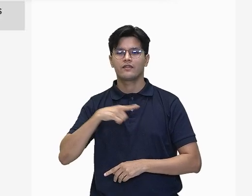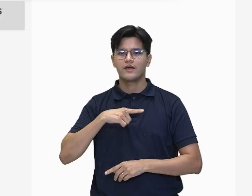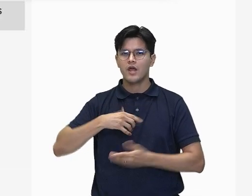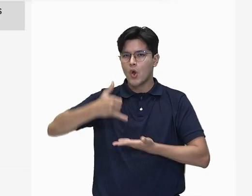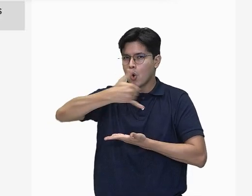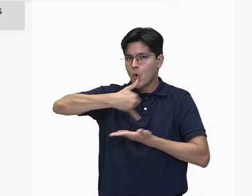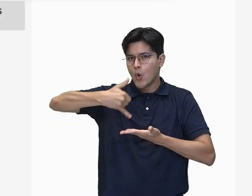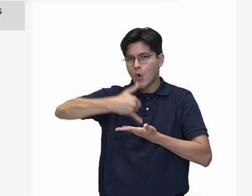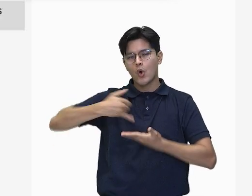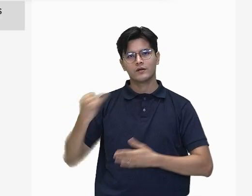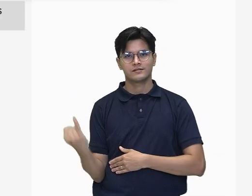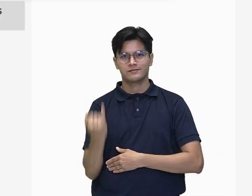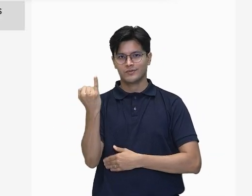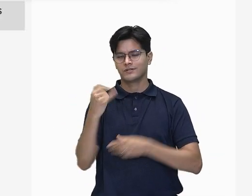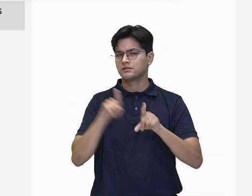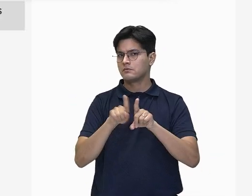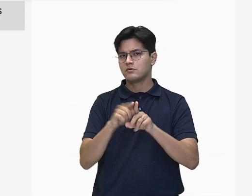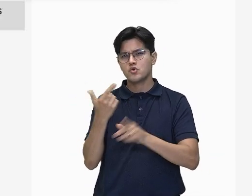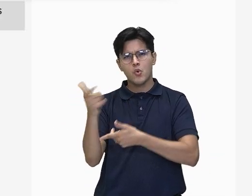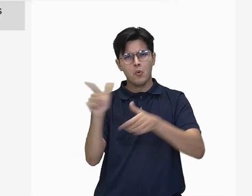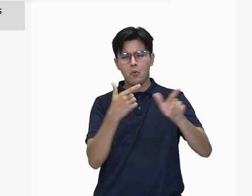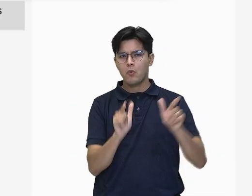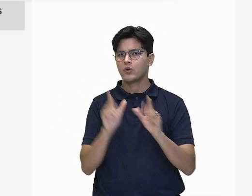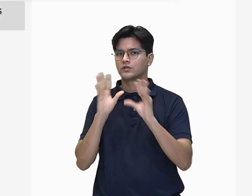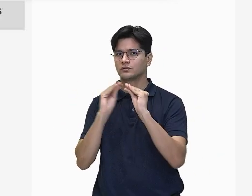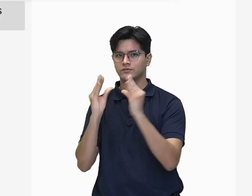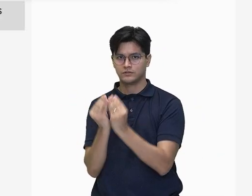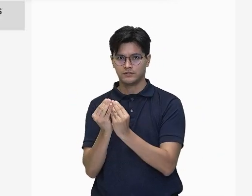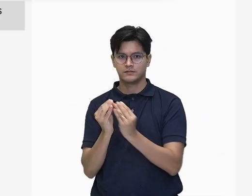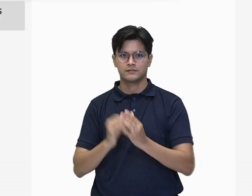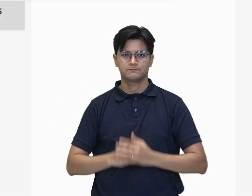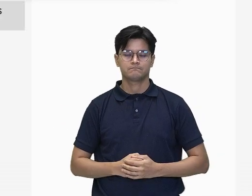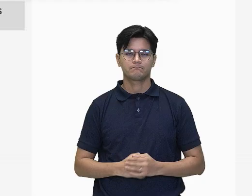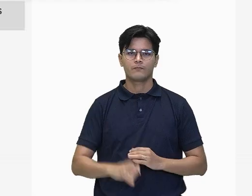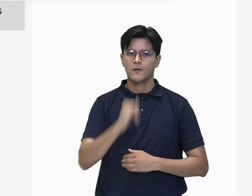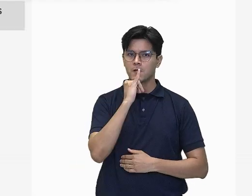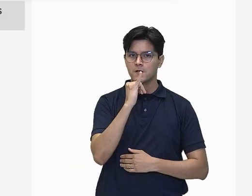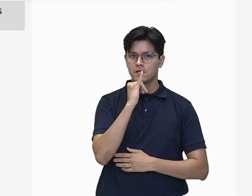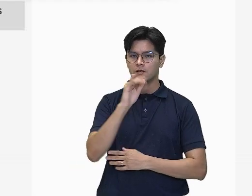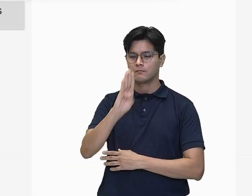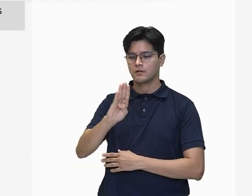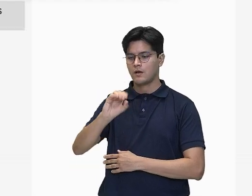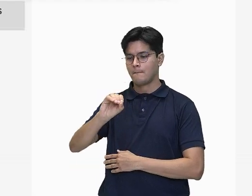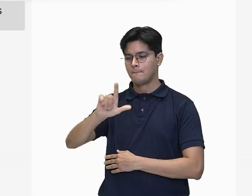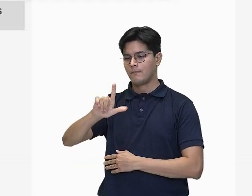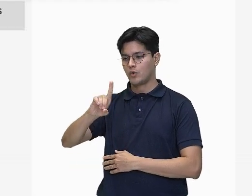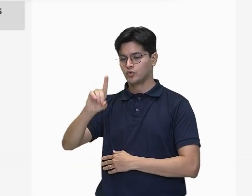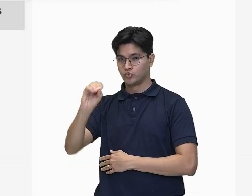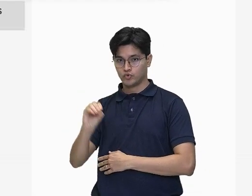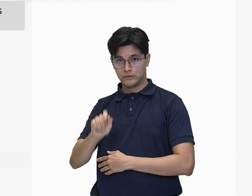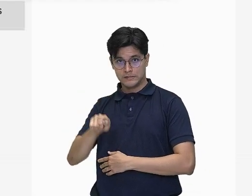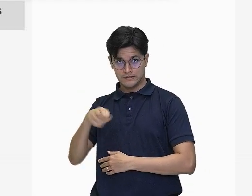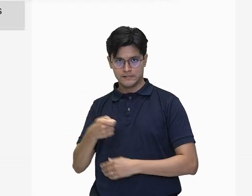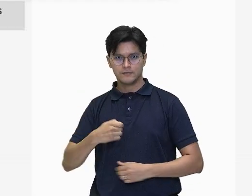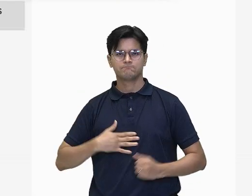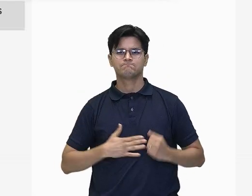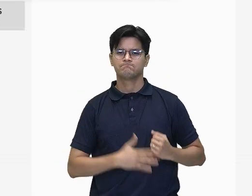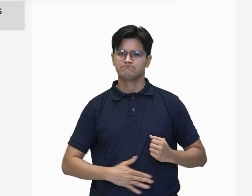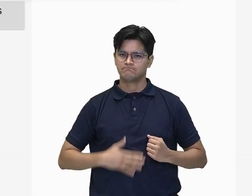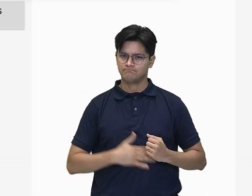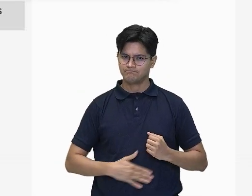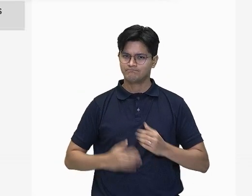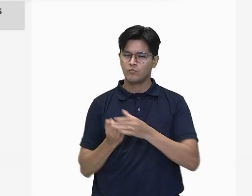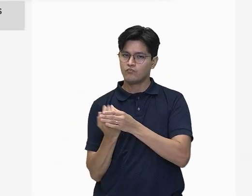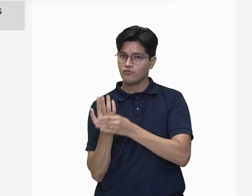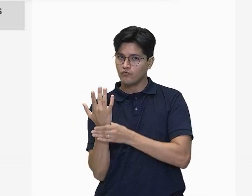exemplifica as folhas como boldo. Né? A gente tem aí o nome científico do boldo, né?